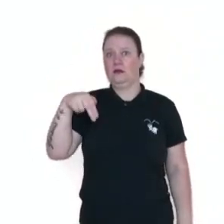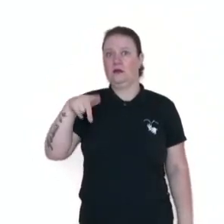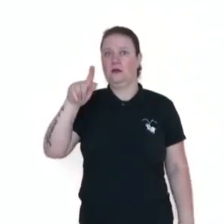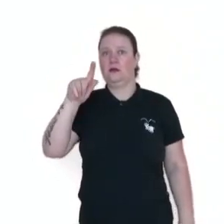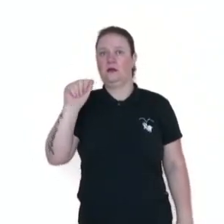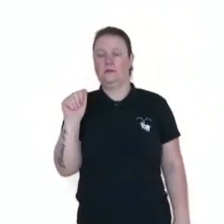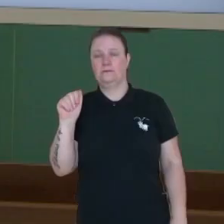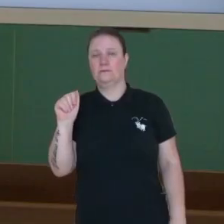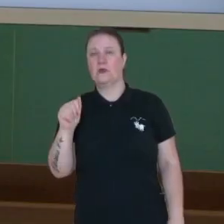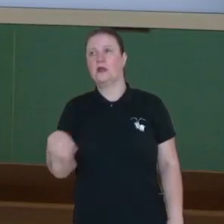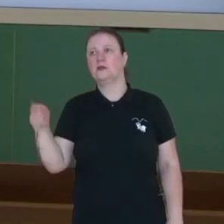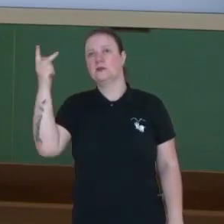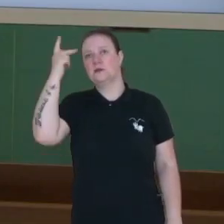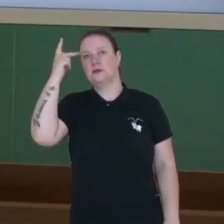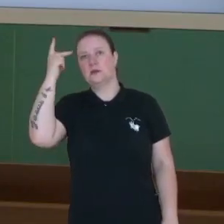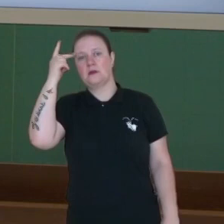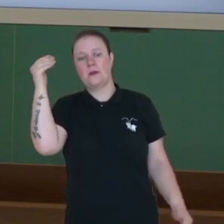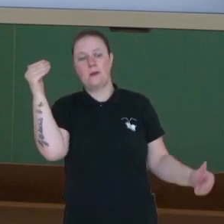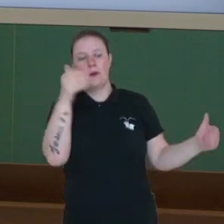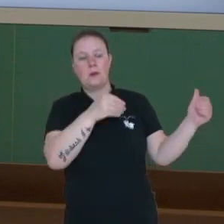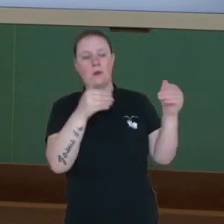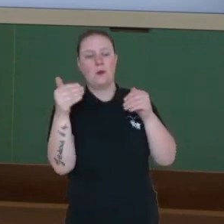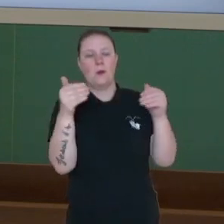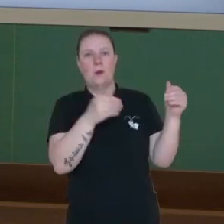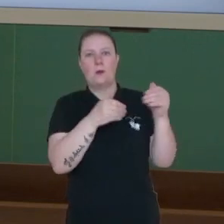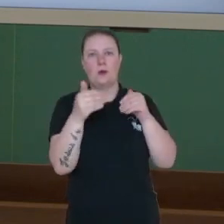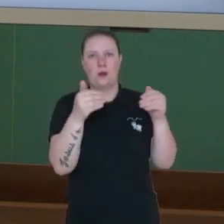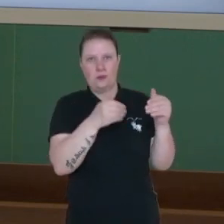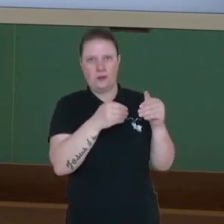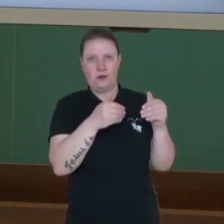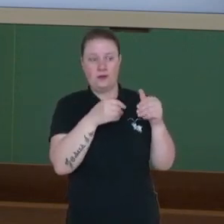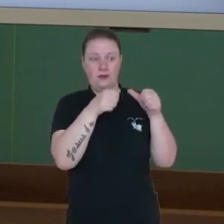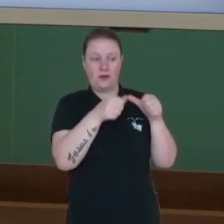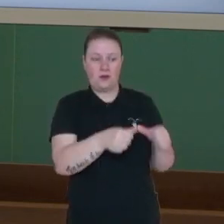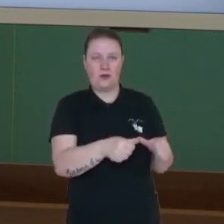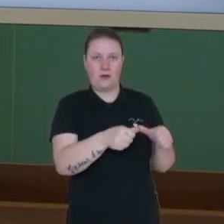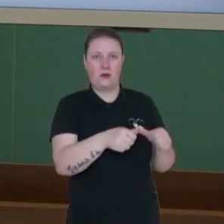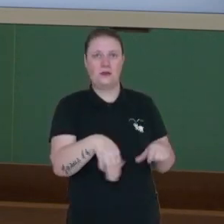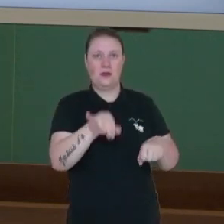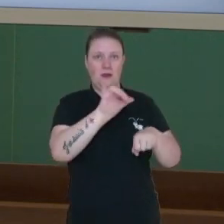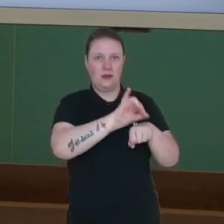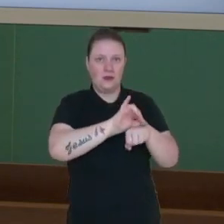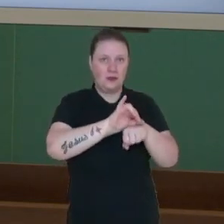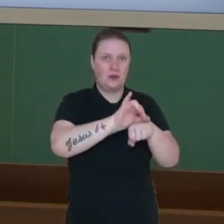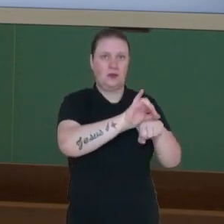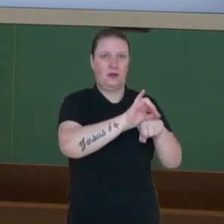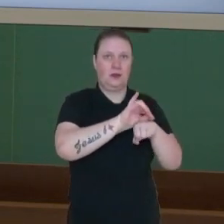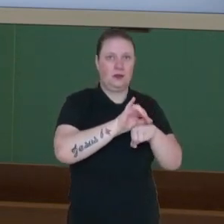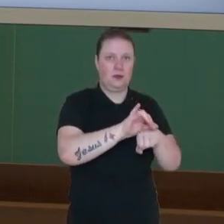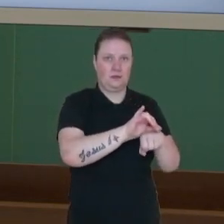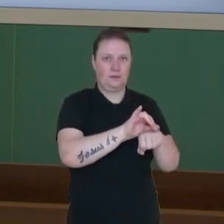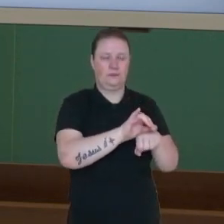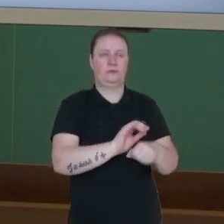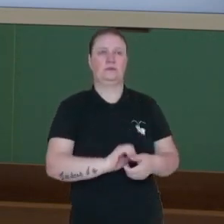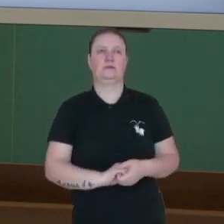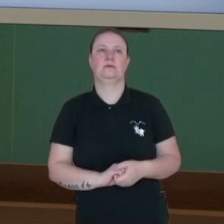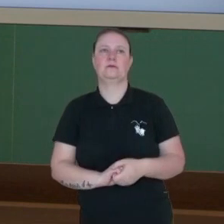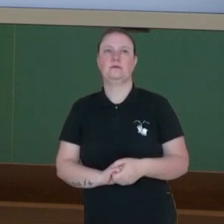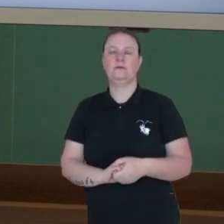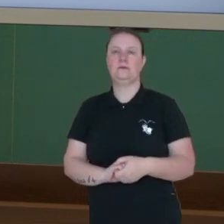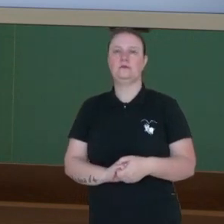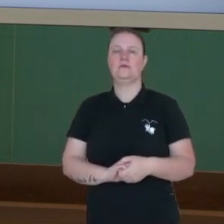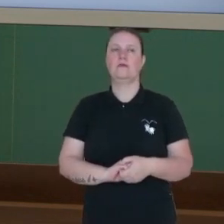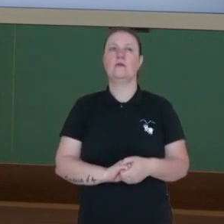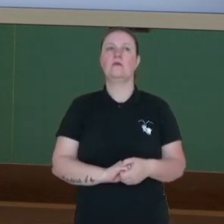de São Paulo e se estabelece aqui na ilha da Cotinga, na Baía de Paranaguá, para iniciar essa exploração do ciclo